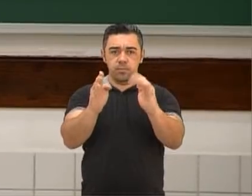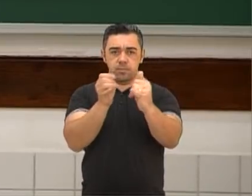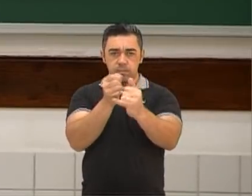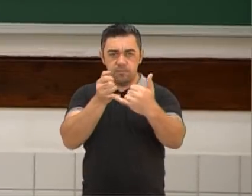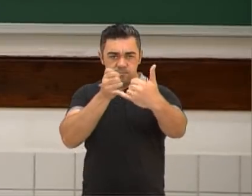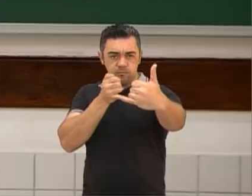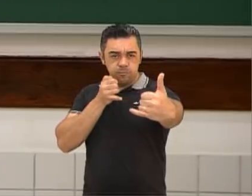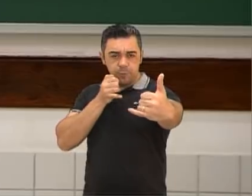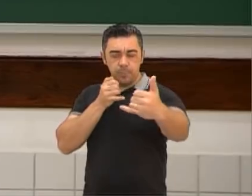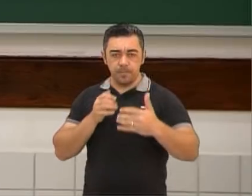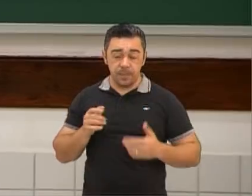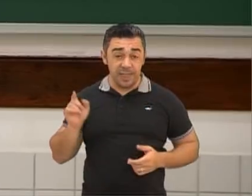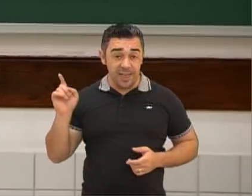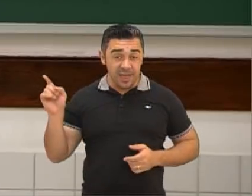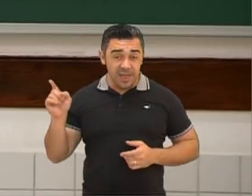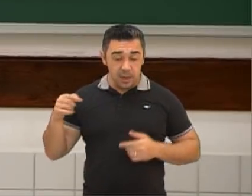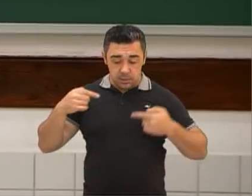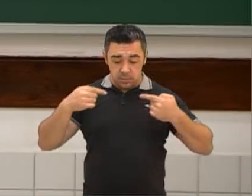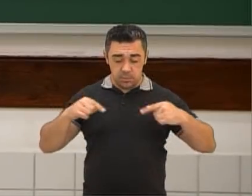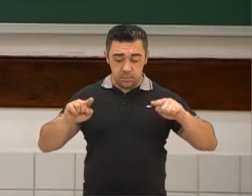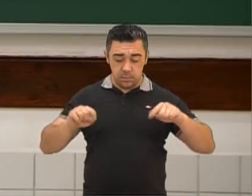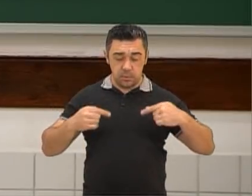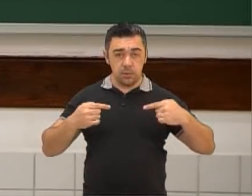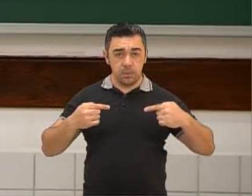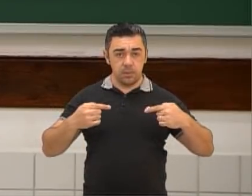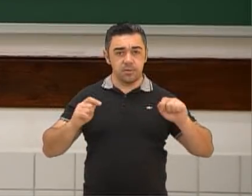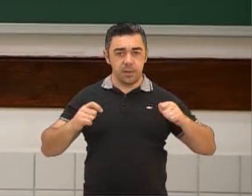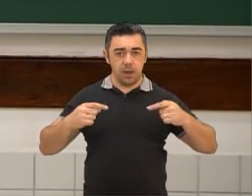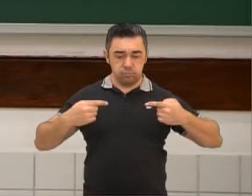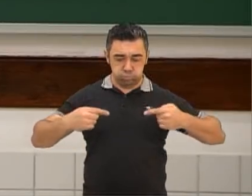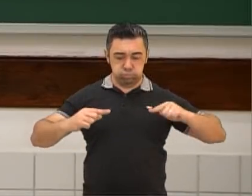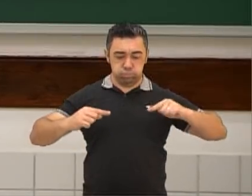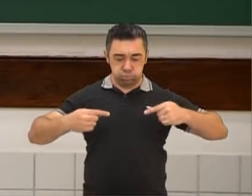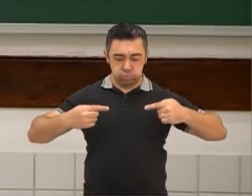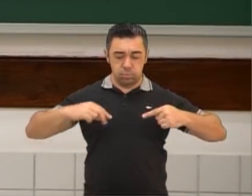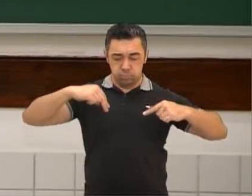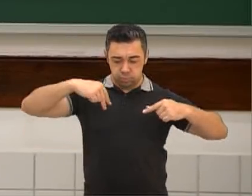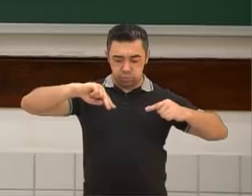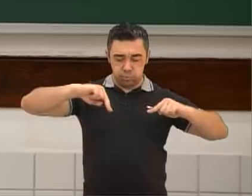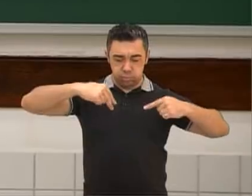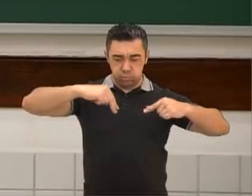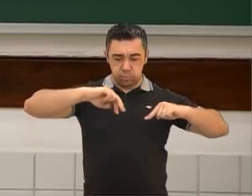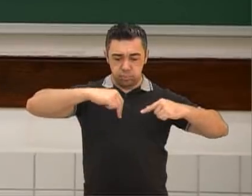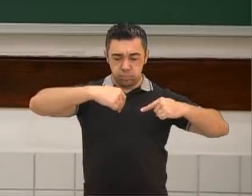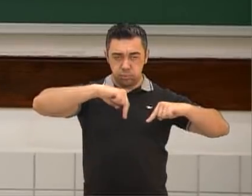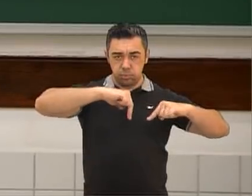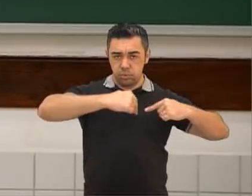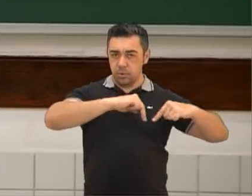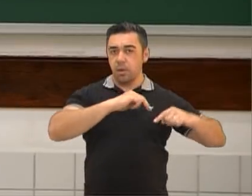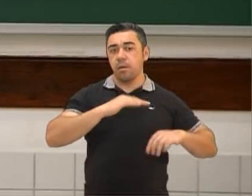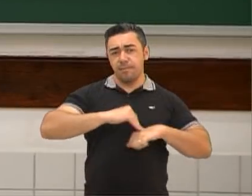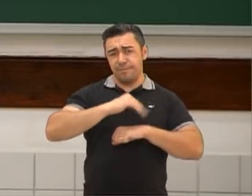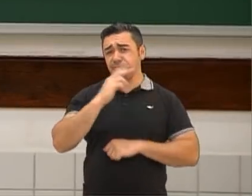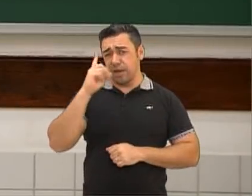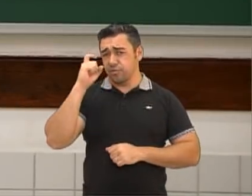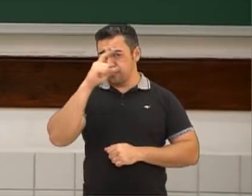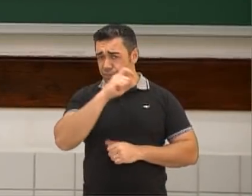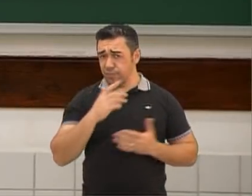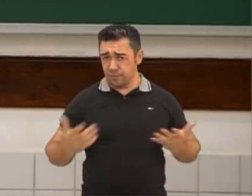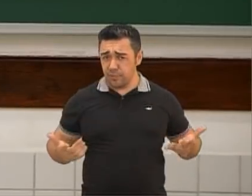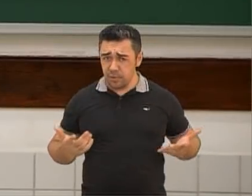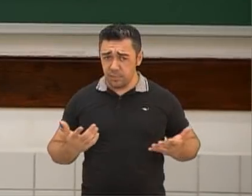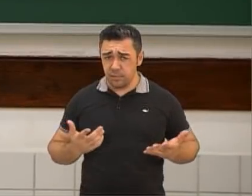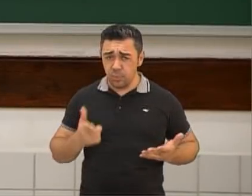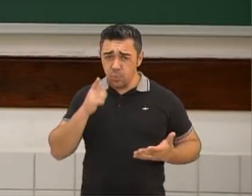barriga, ela pode se movimentar para os lados, o que torna o movimento ainda mais difícil, ou equilibrar-se